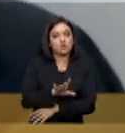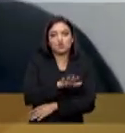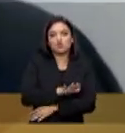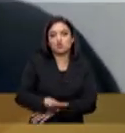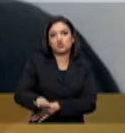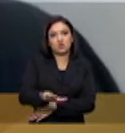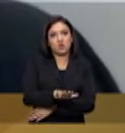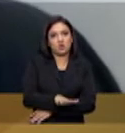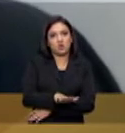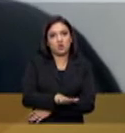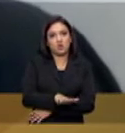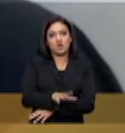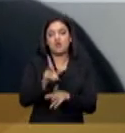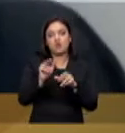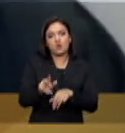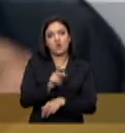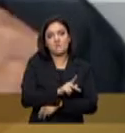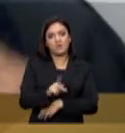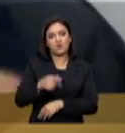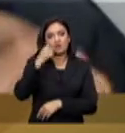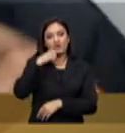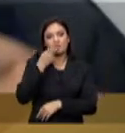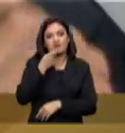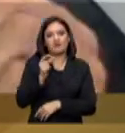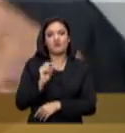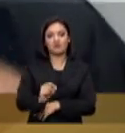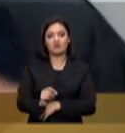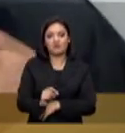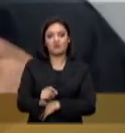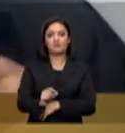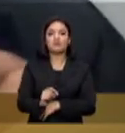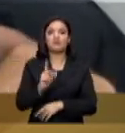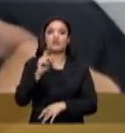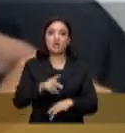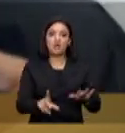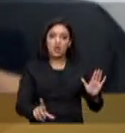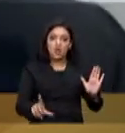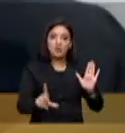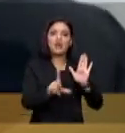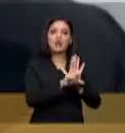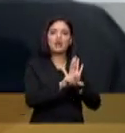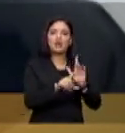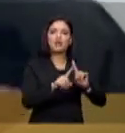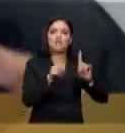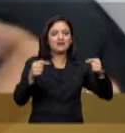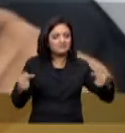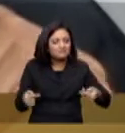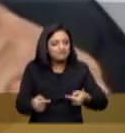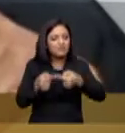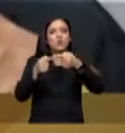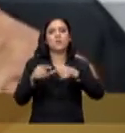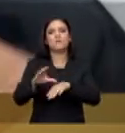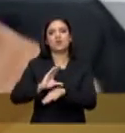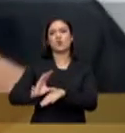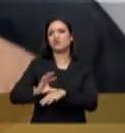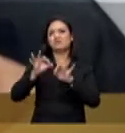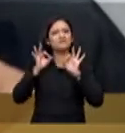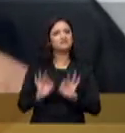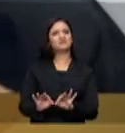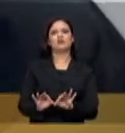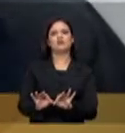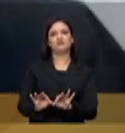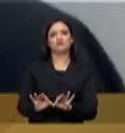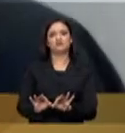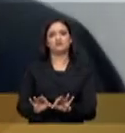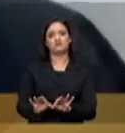o meu professor Gilmar Mendes dizia, uma norma infraconstitucional constitucionalizante. Ela está dando voz